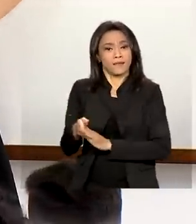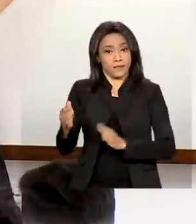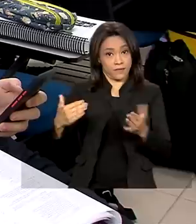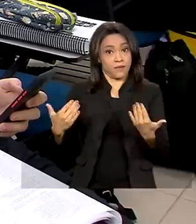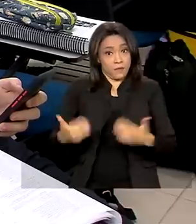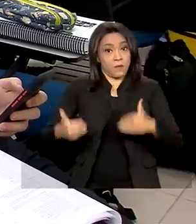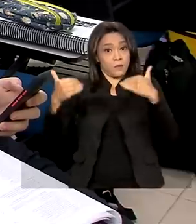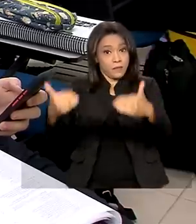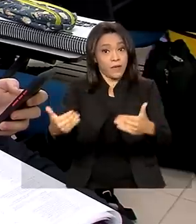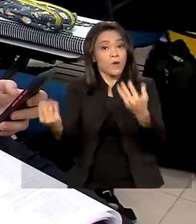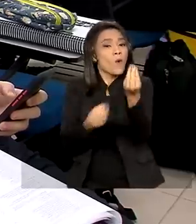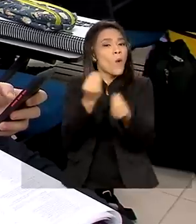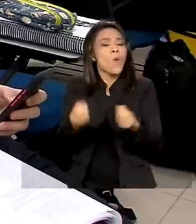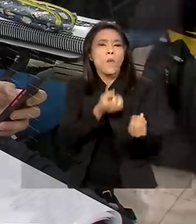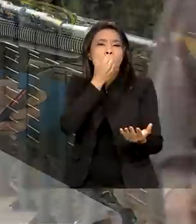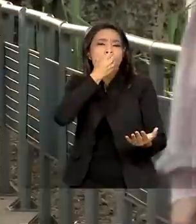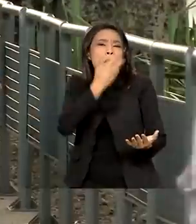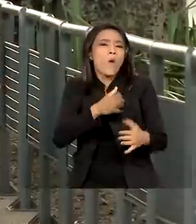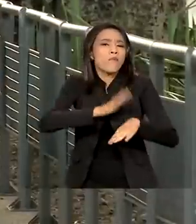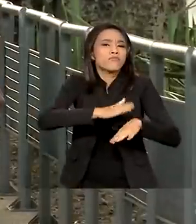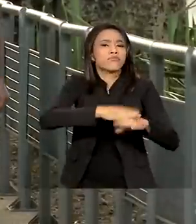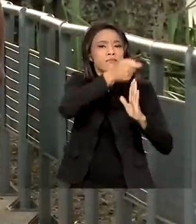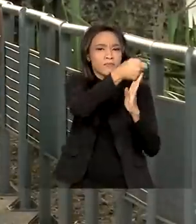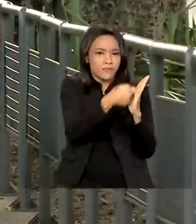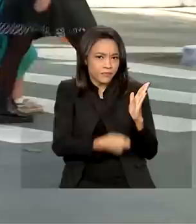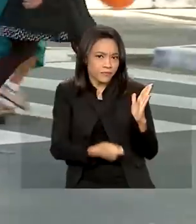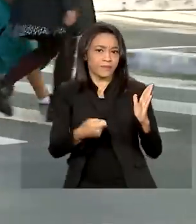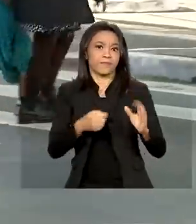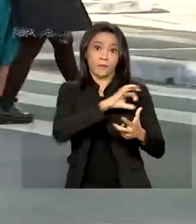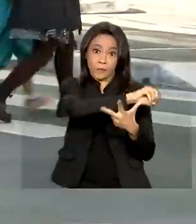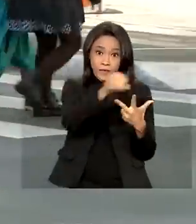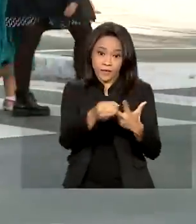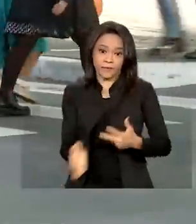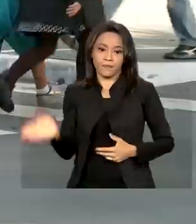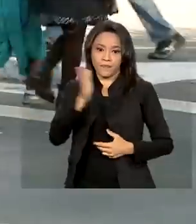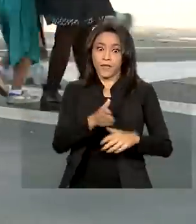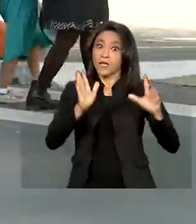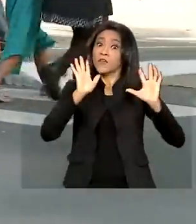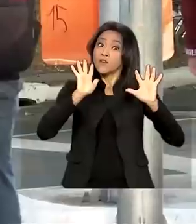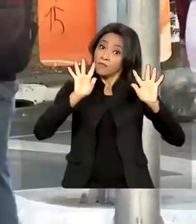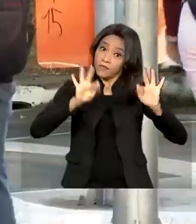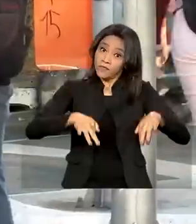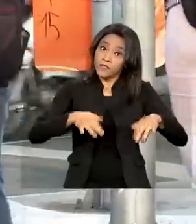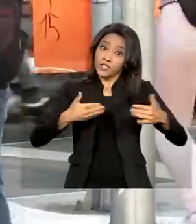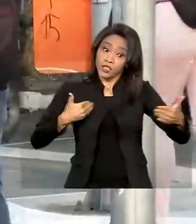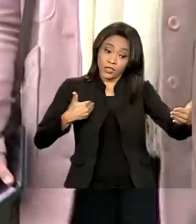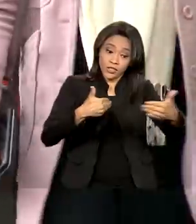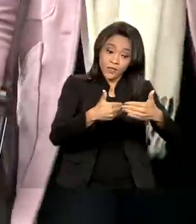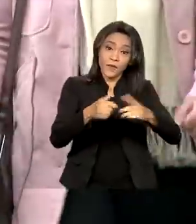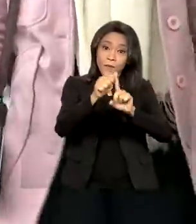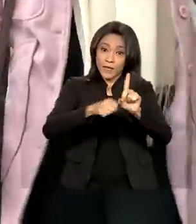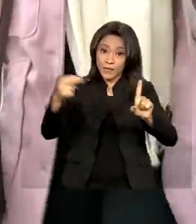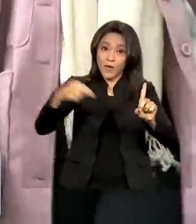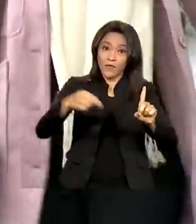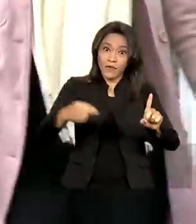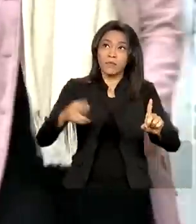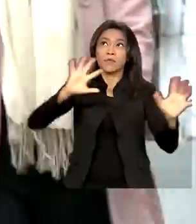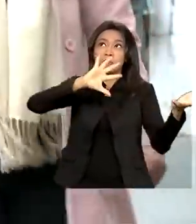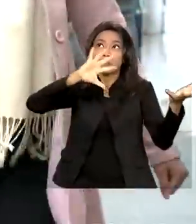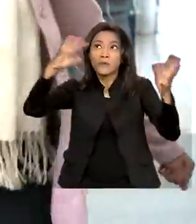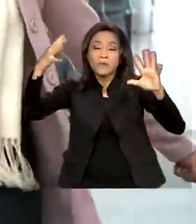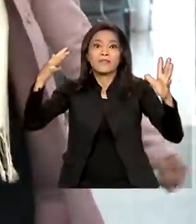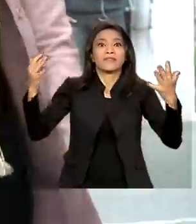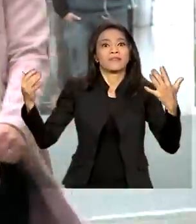de redação no Enem. Novembro chegou e um frio intenso e atípico também. Previsão é de